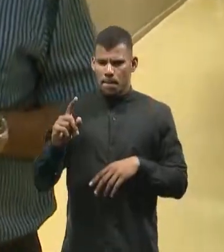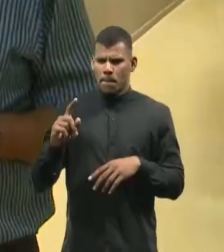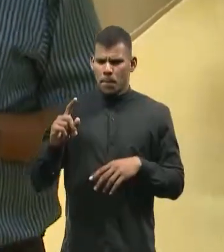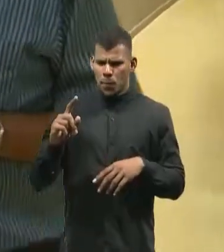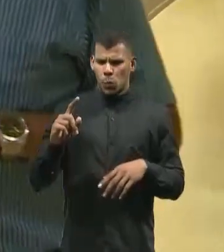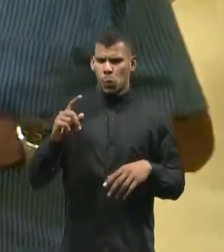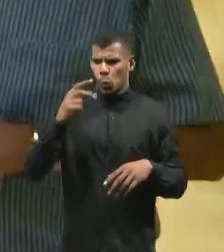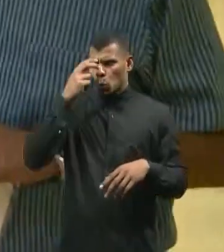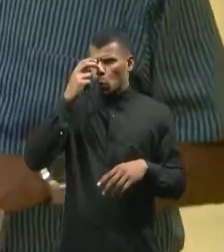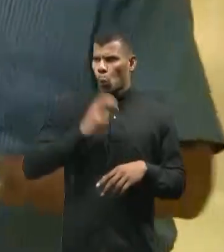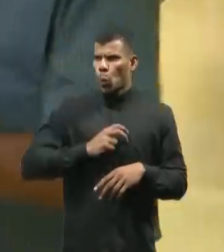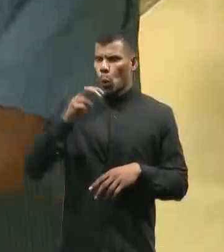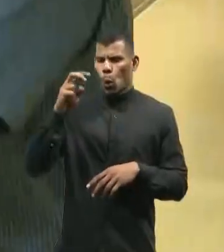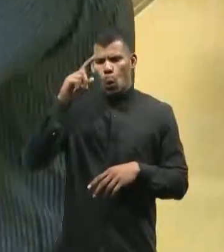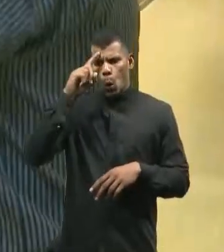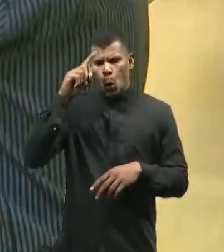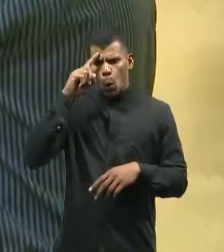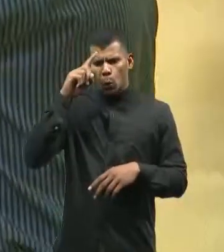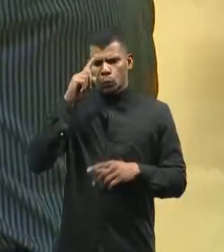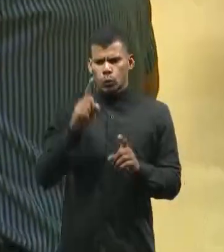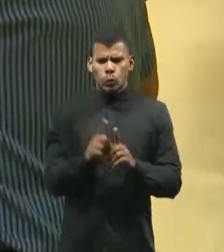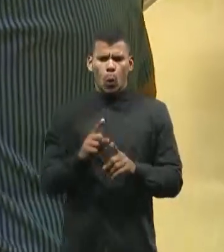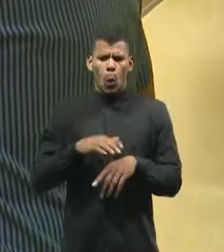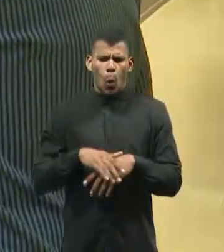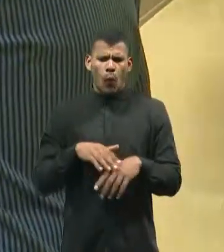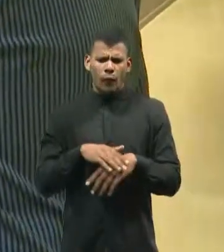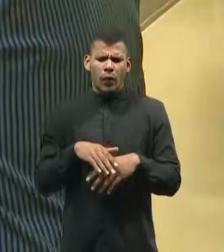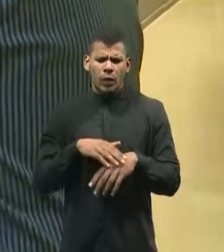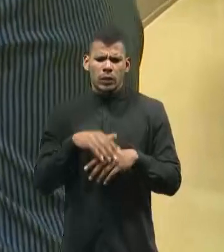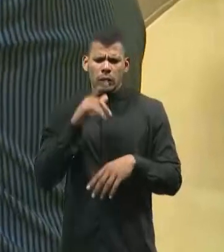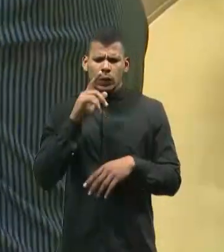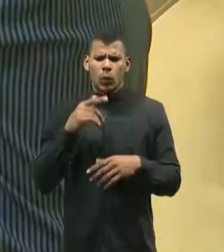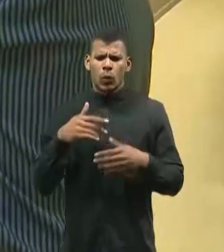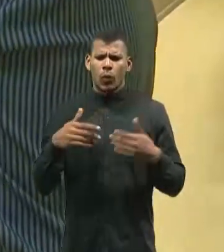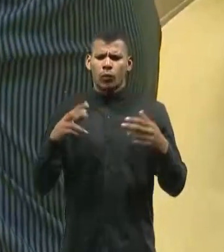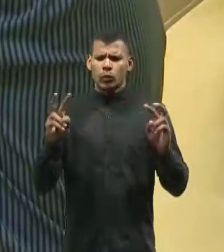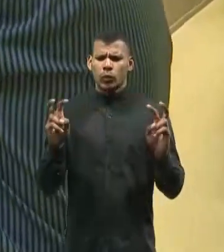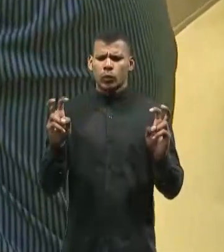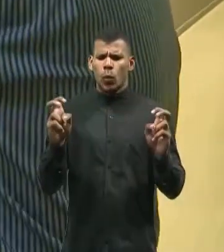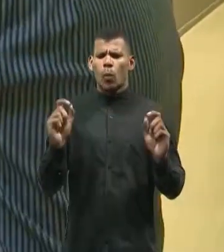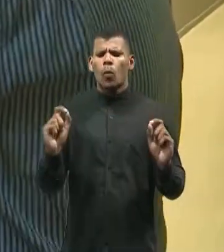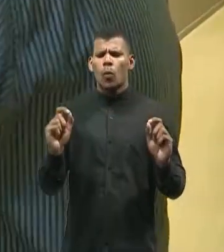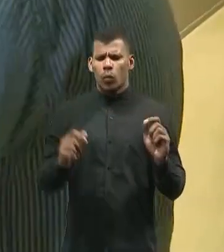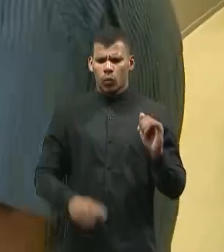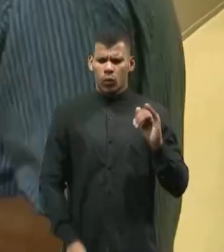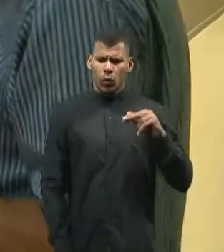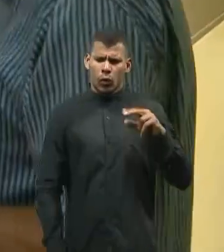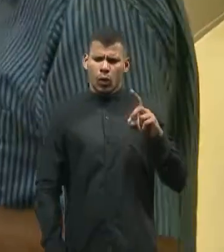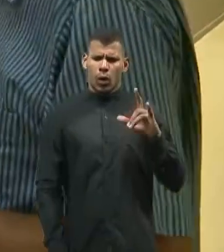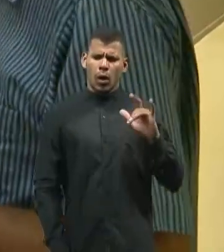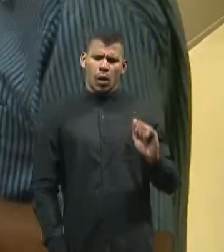manifestações culturais, cotidianas. Bom, a gente começou com o Jorge falando da Índia, né? Dá para você explicar